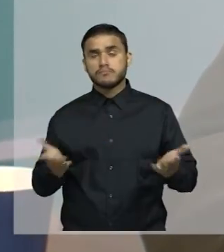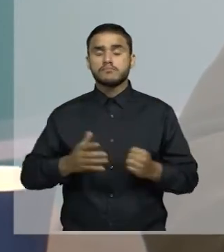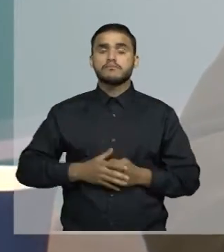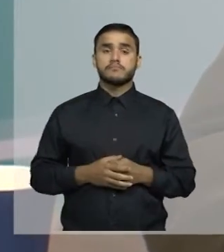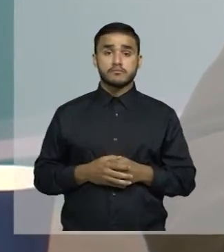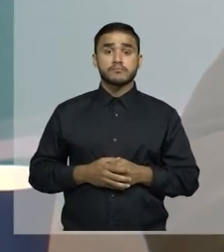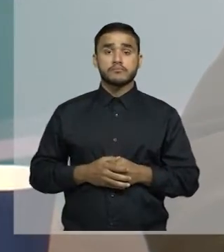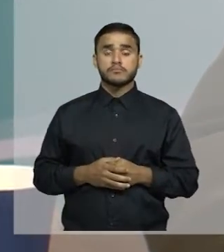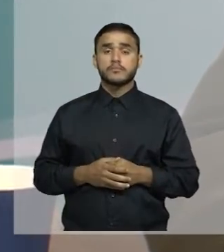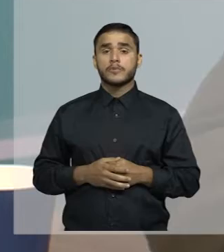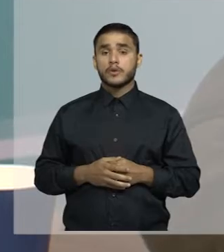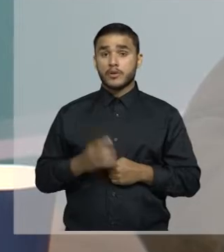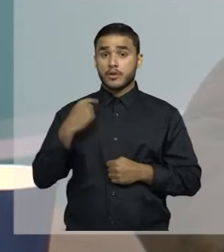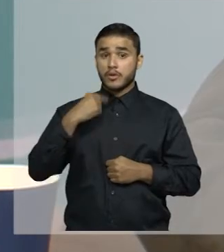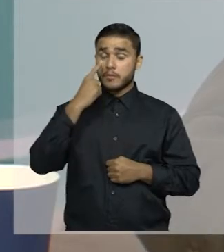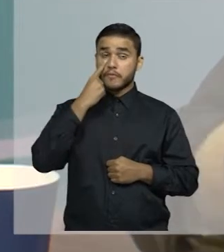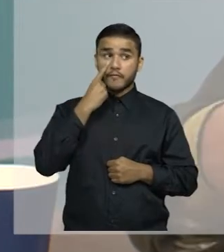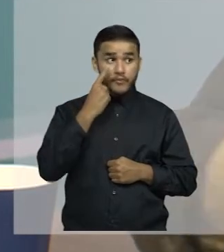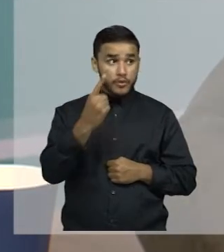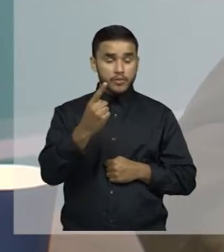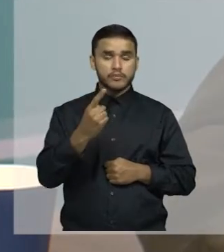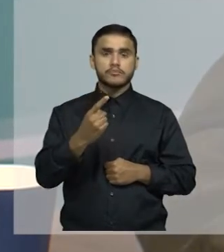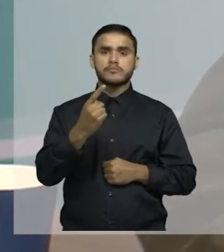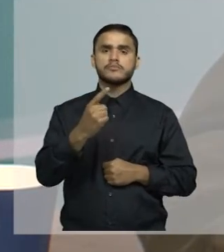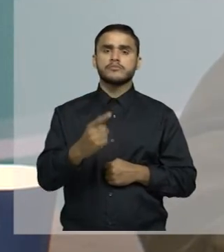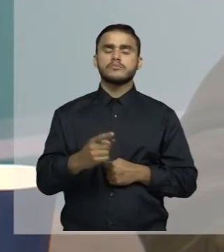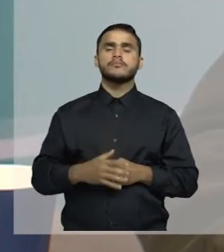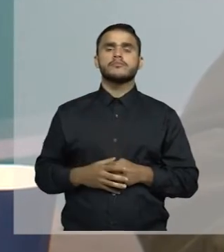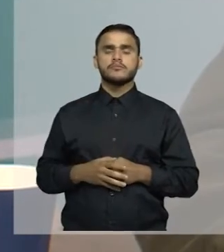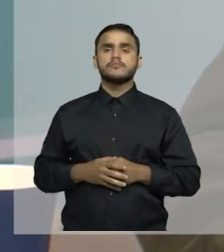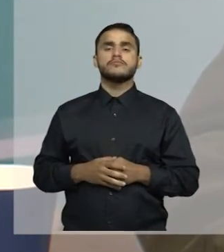sinceramente, em face da qualidade